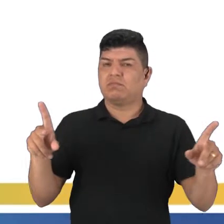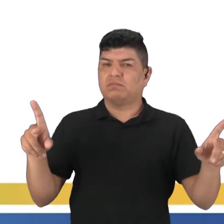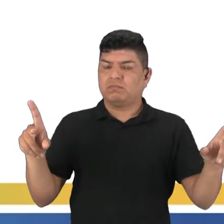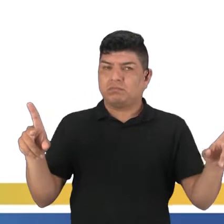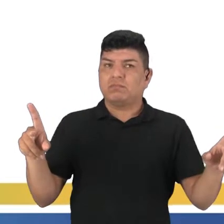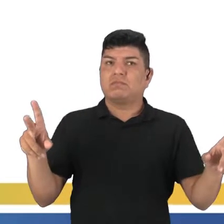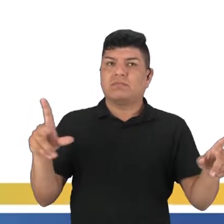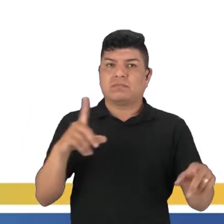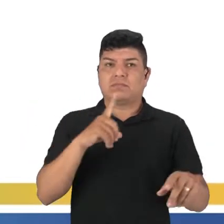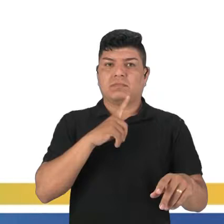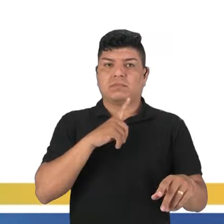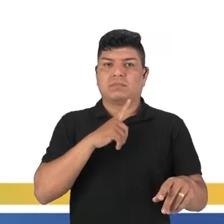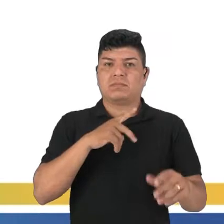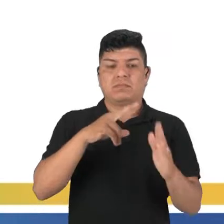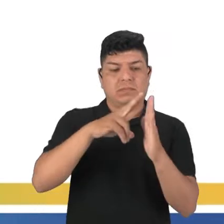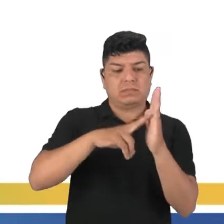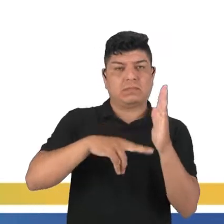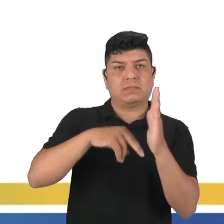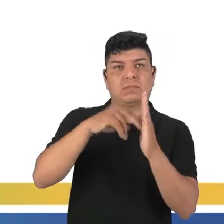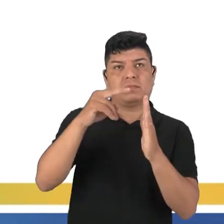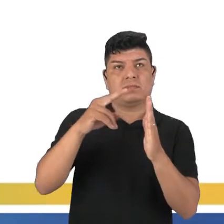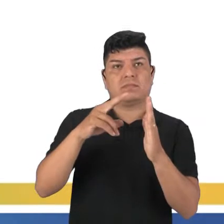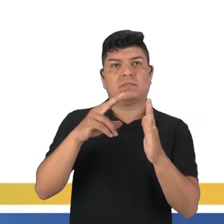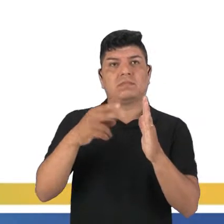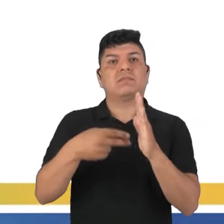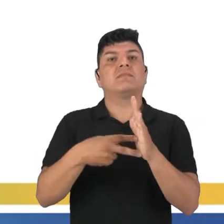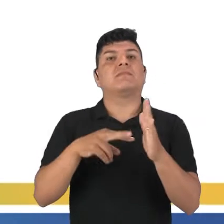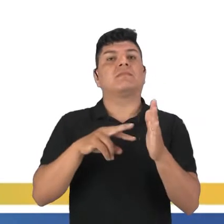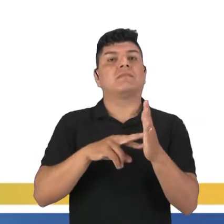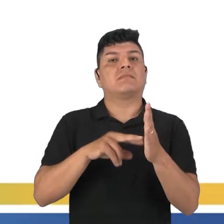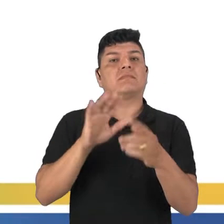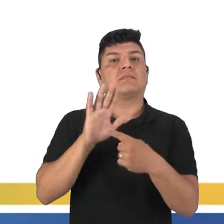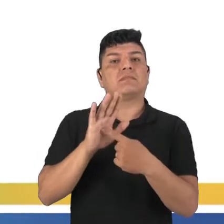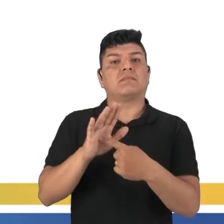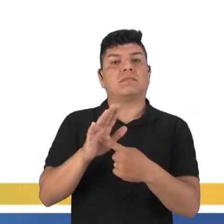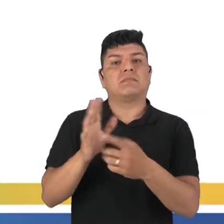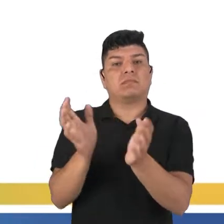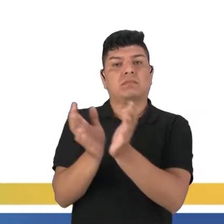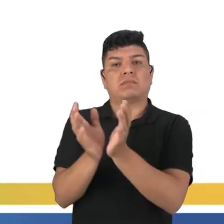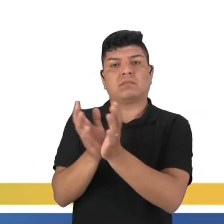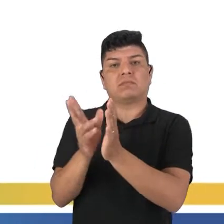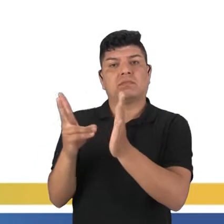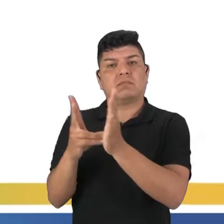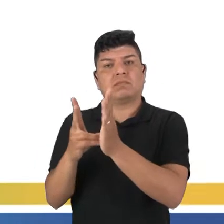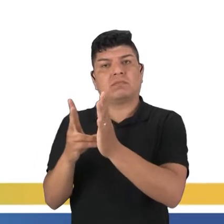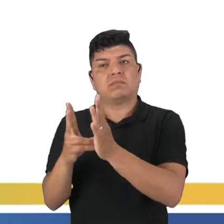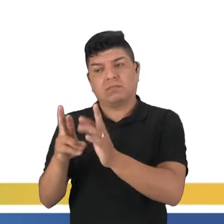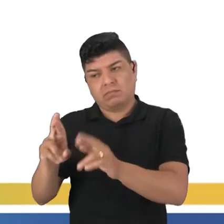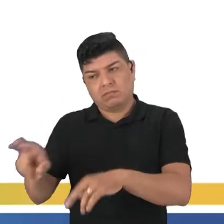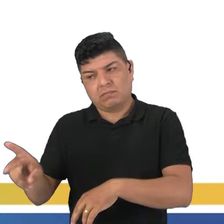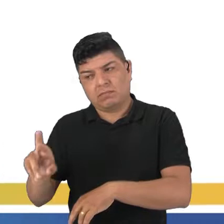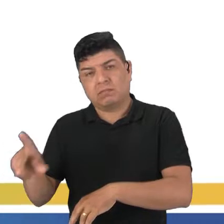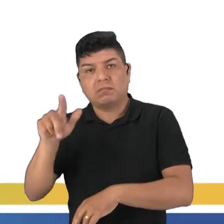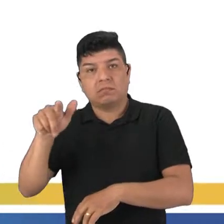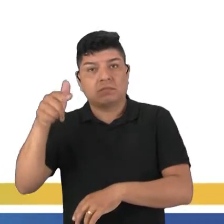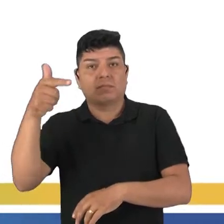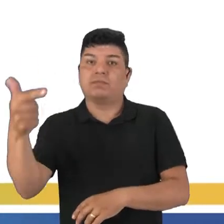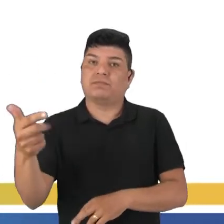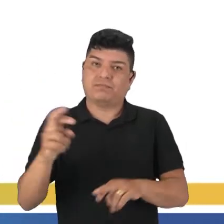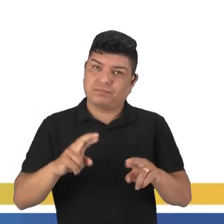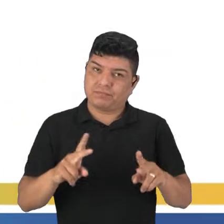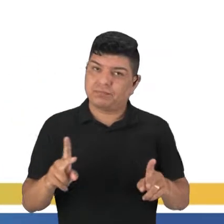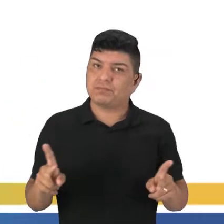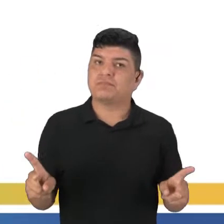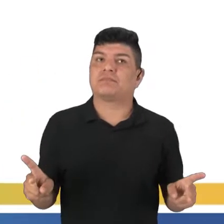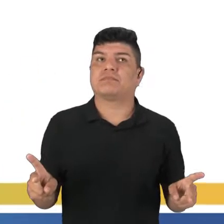diversas, A gente tem as pinturas, o que uma pintura representa para uma etnia já não é a mesma coisa em outra etnia,